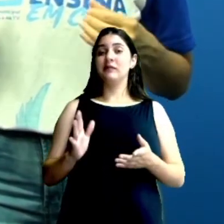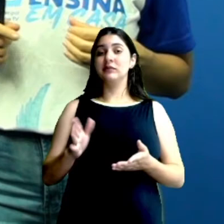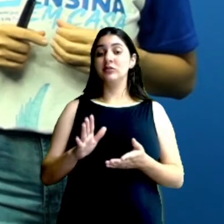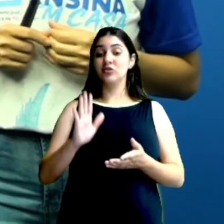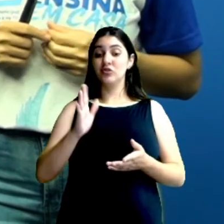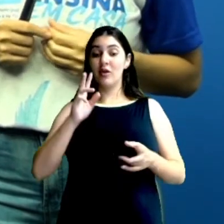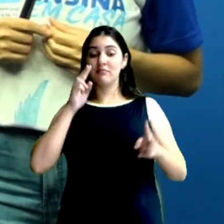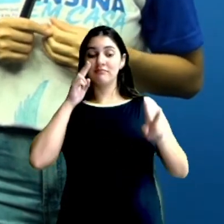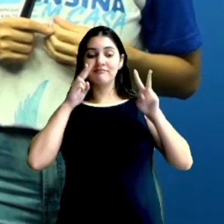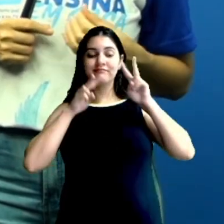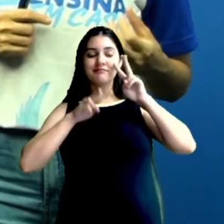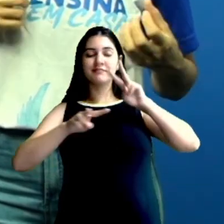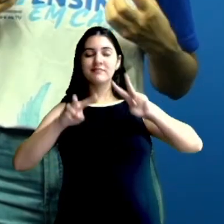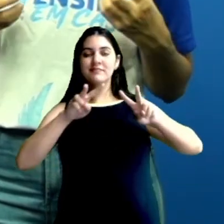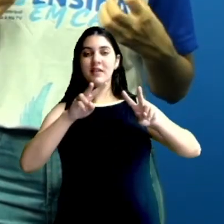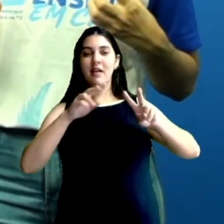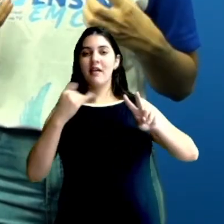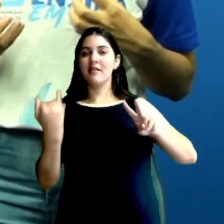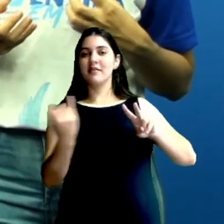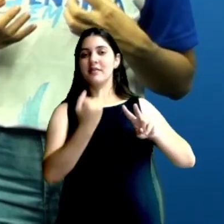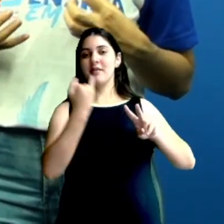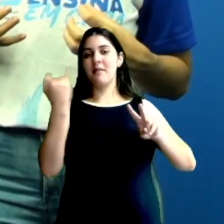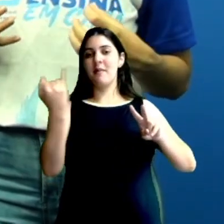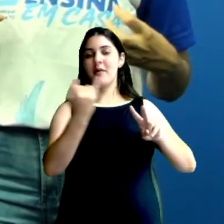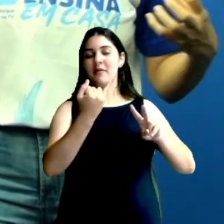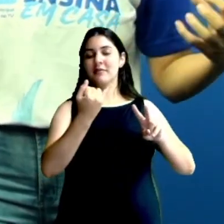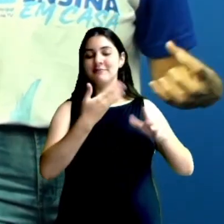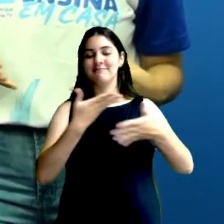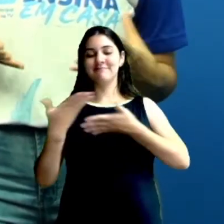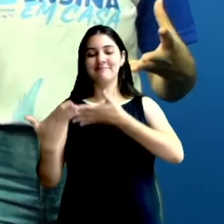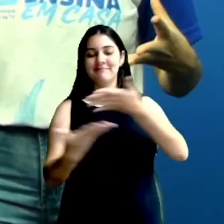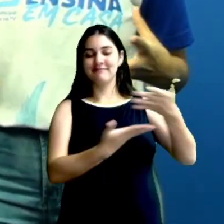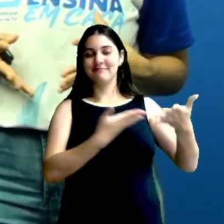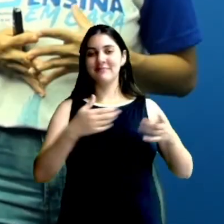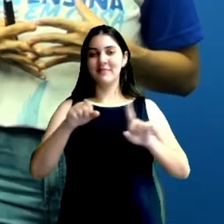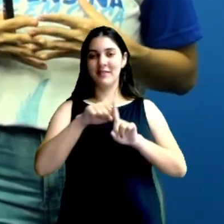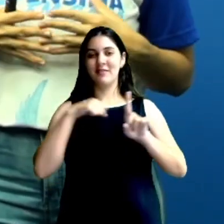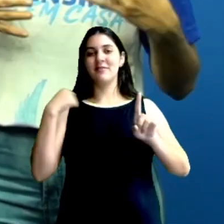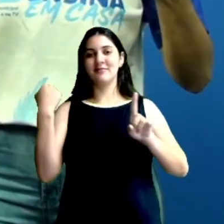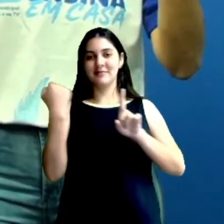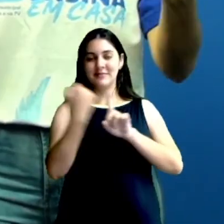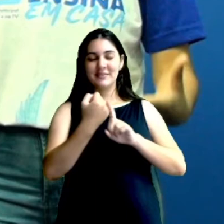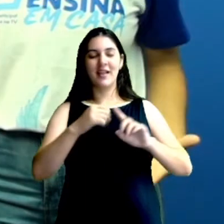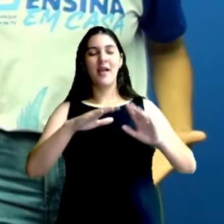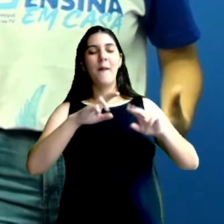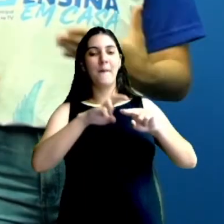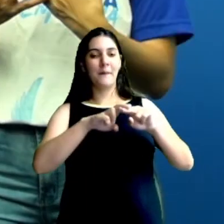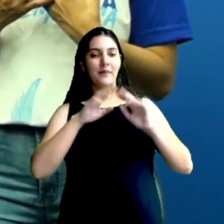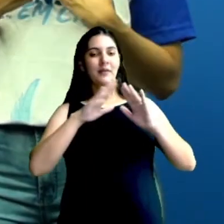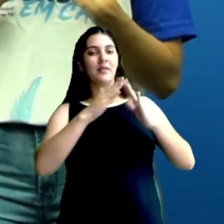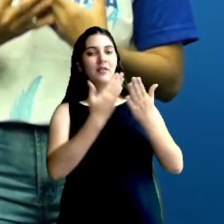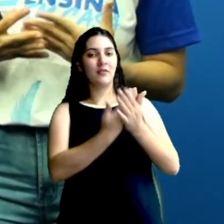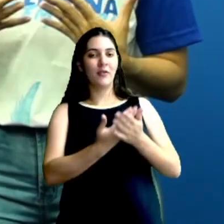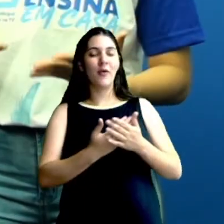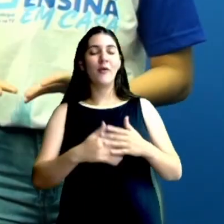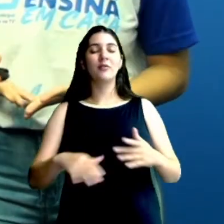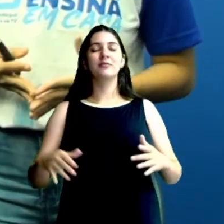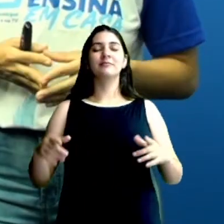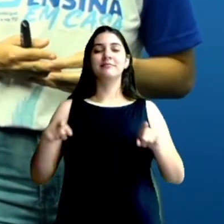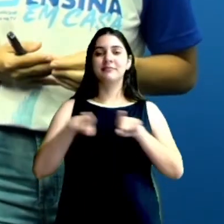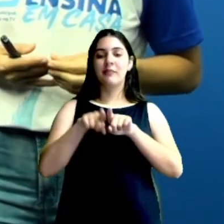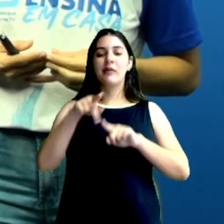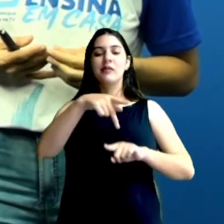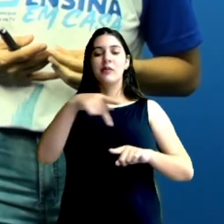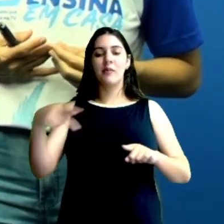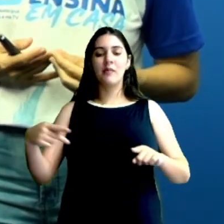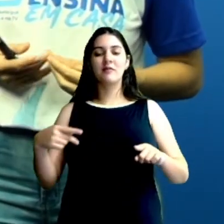foi observado a importância da interação social a partir das escolas, a partir do professor, do ponto de vista